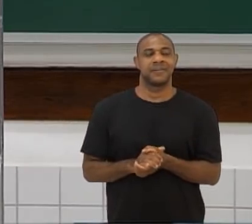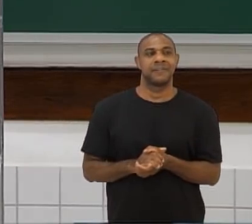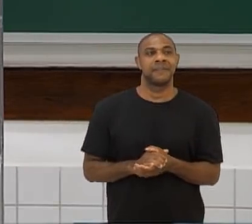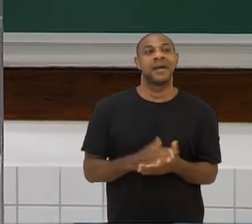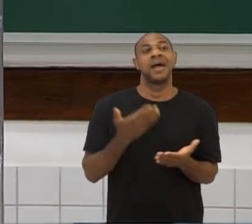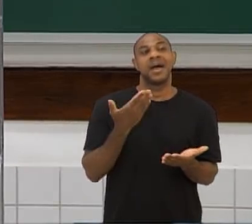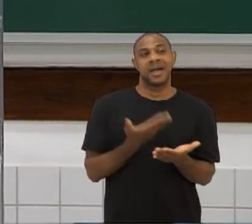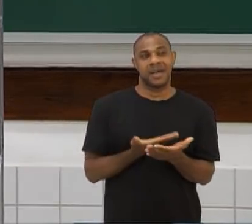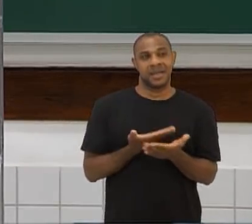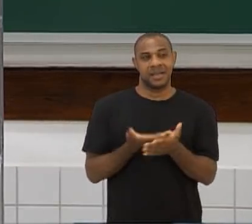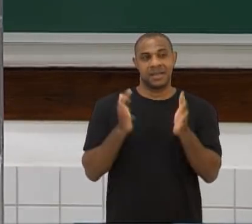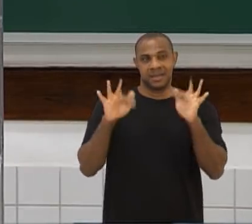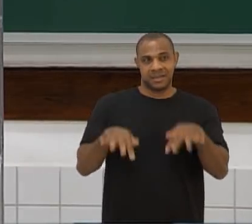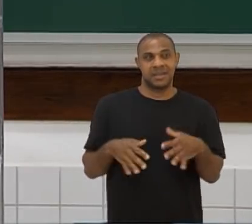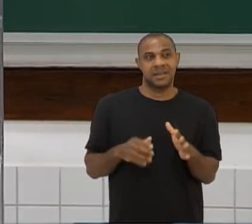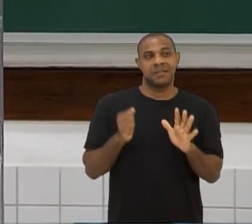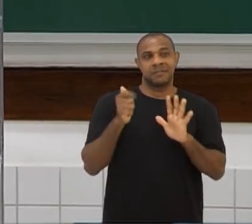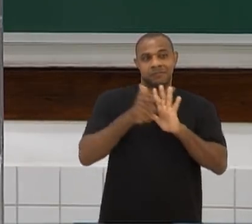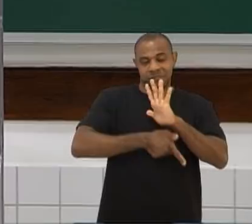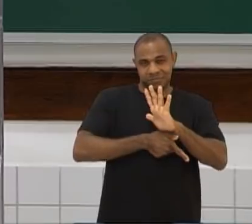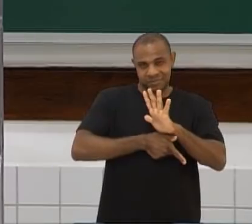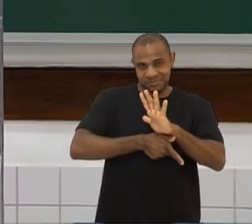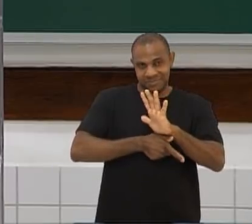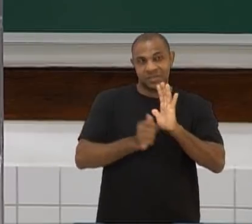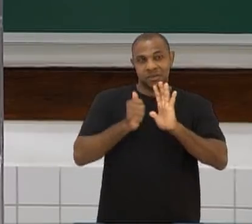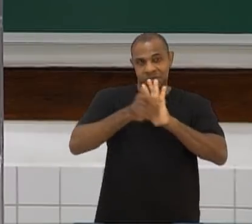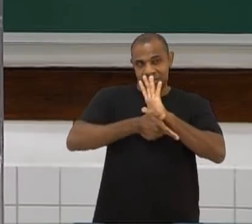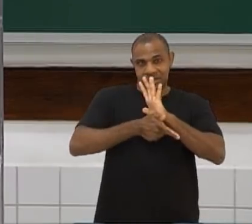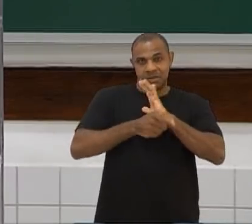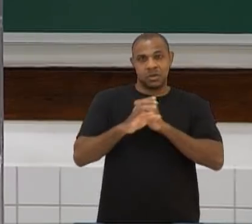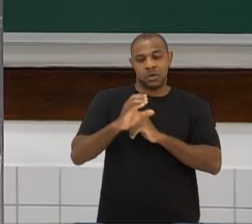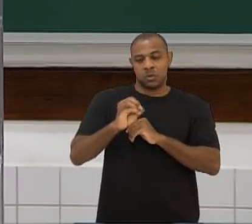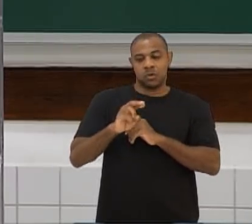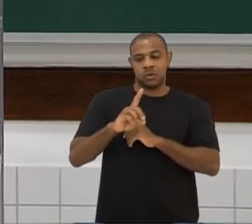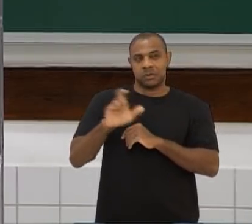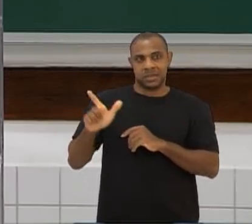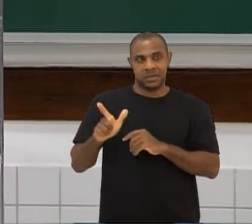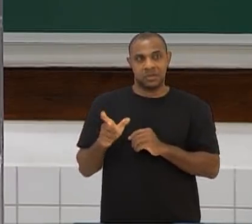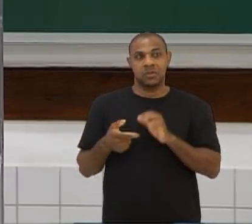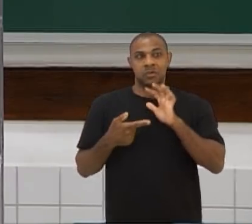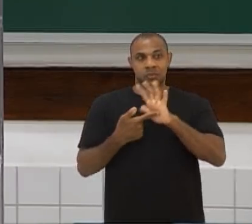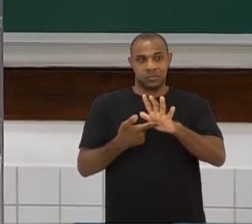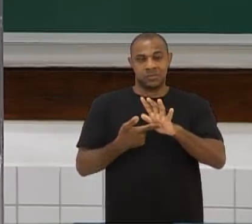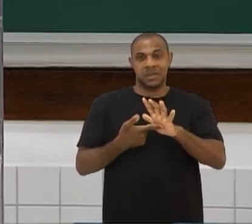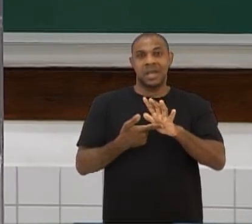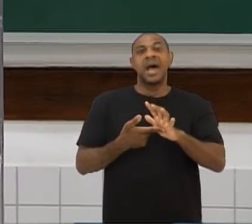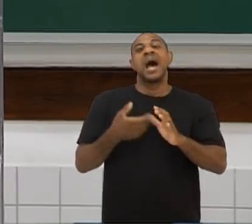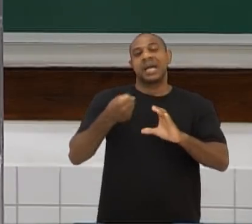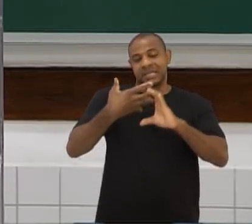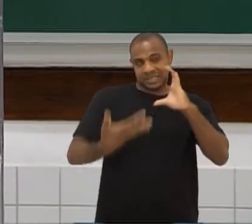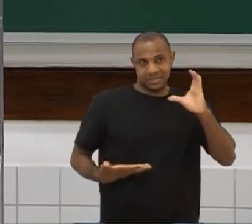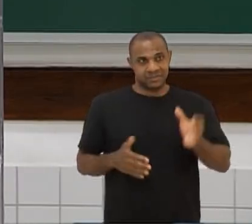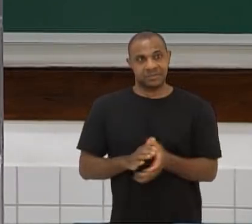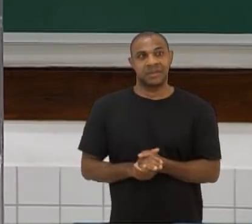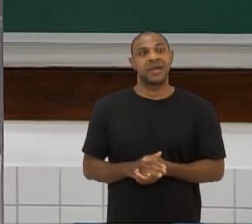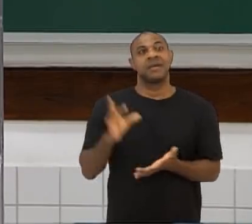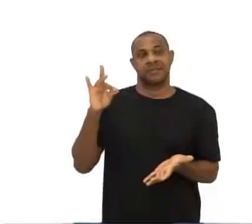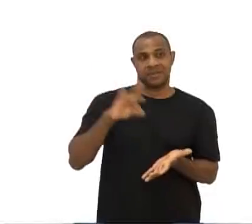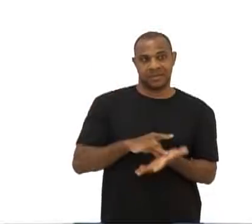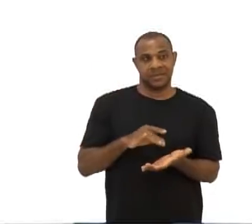Ó, terminamos o gênero cordel e conhecemos as suas características. Agora, de verdade,